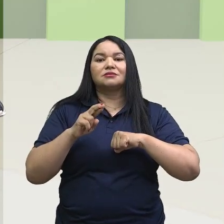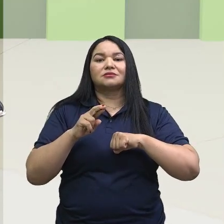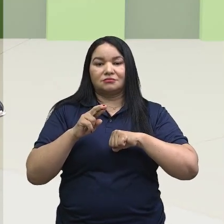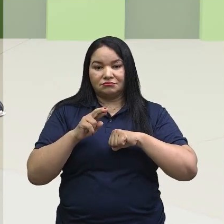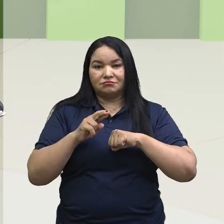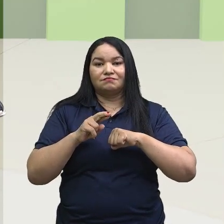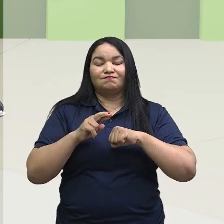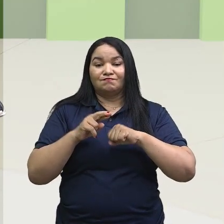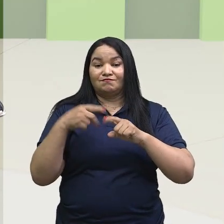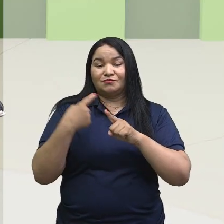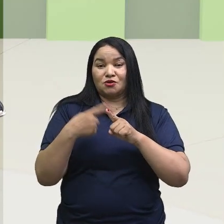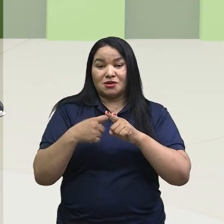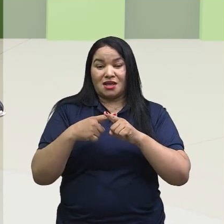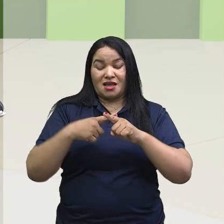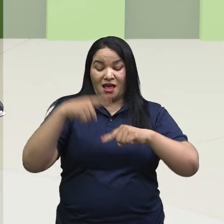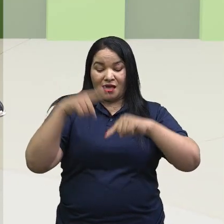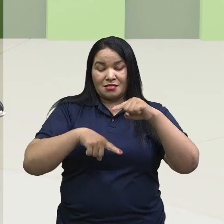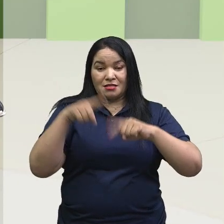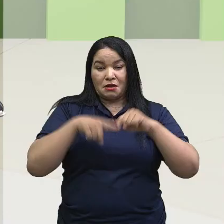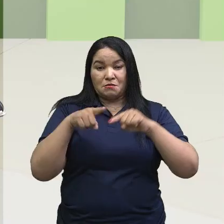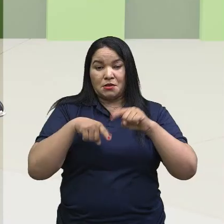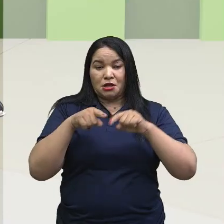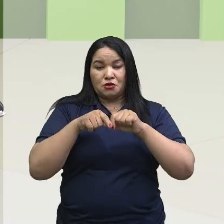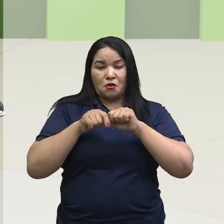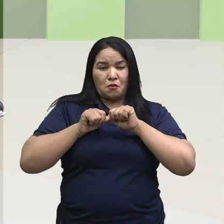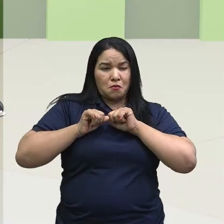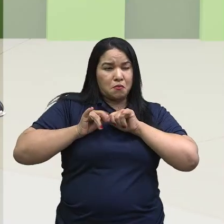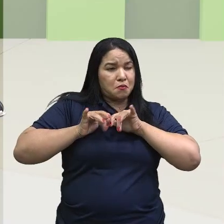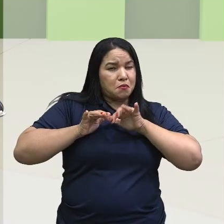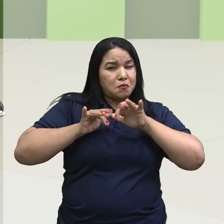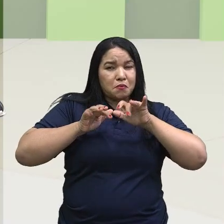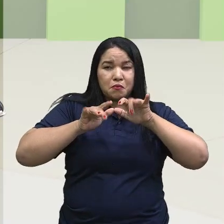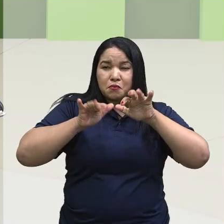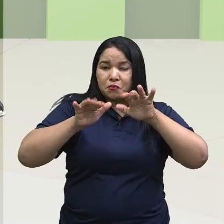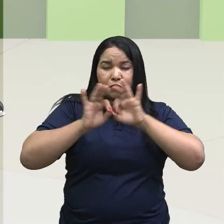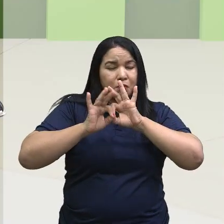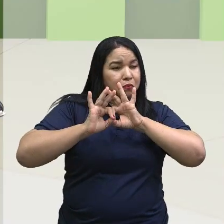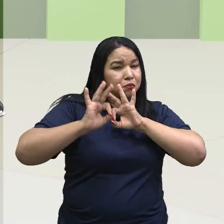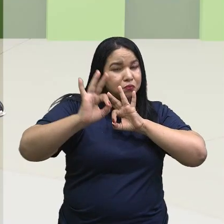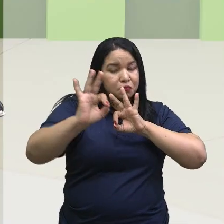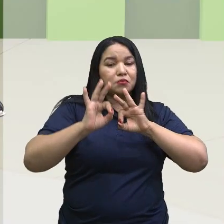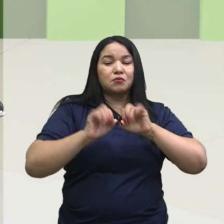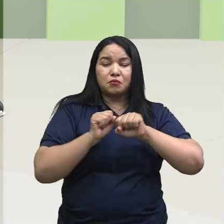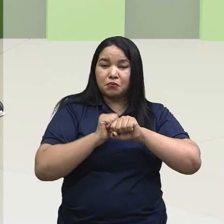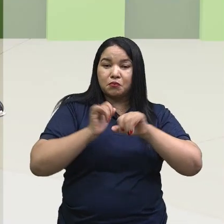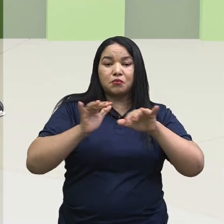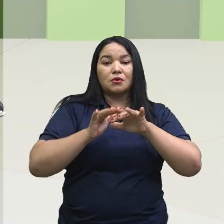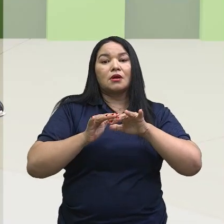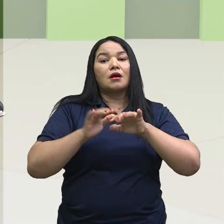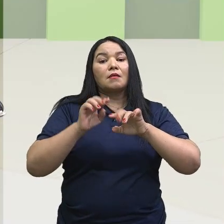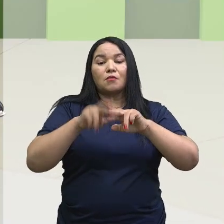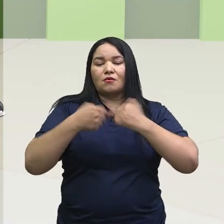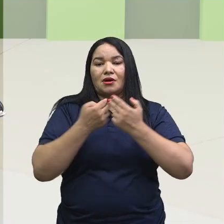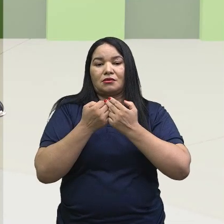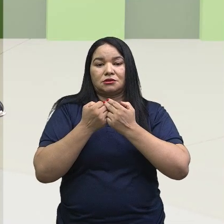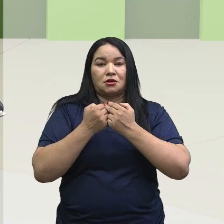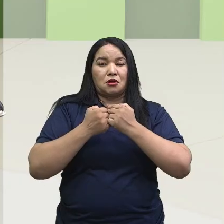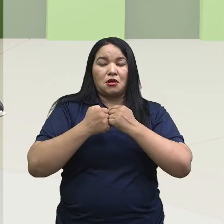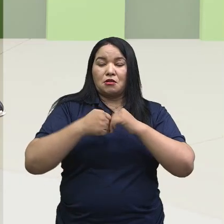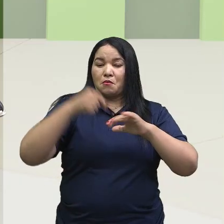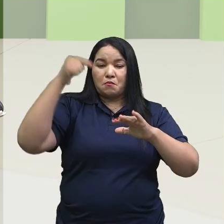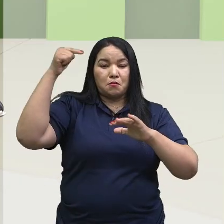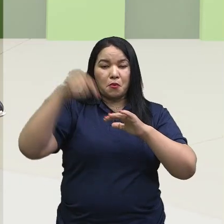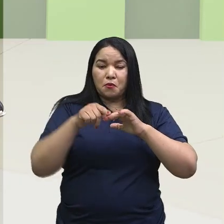aqueles elementos trouxeram em uma bomba que foi lançada ali. E é importante você saber que não precisa de